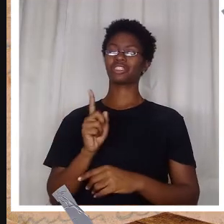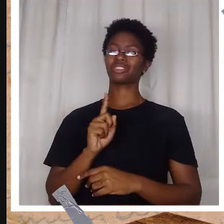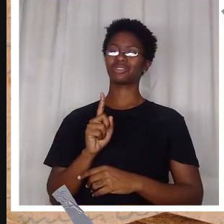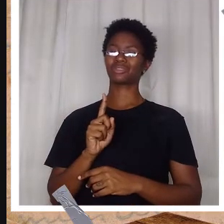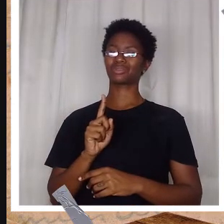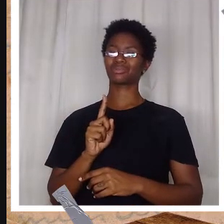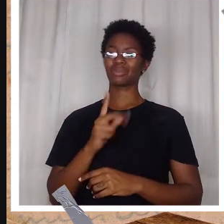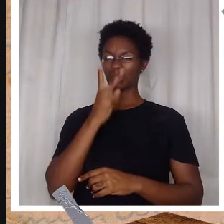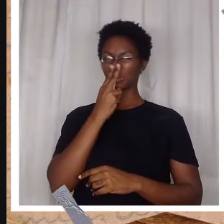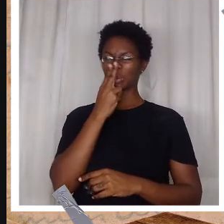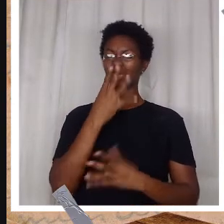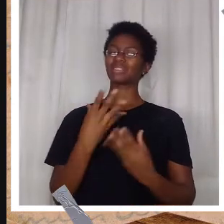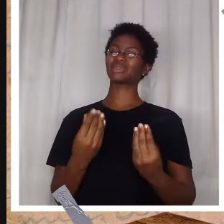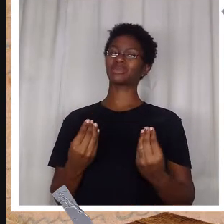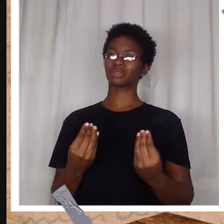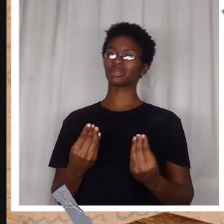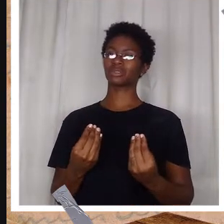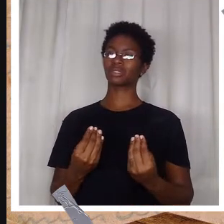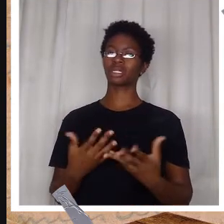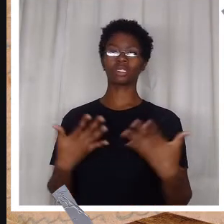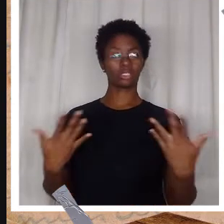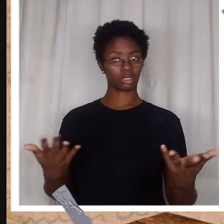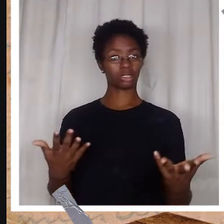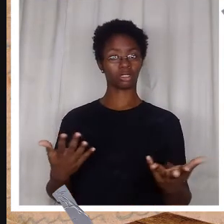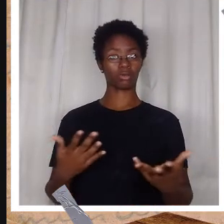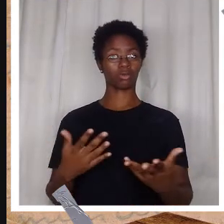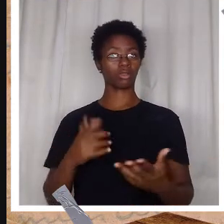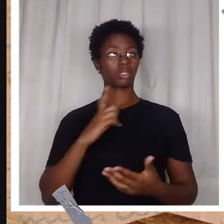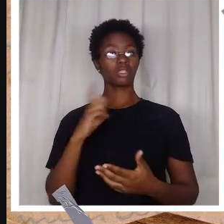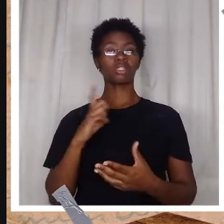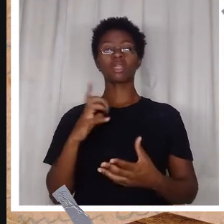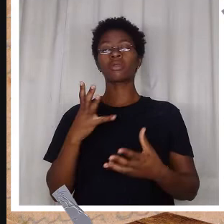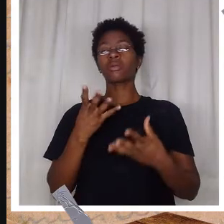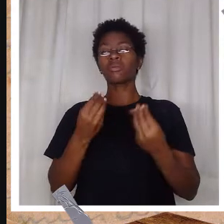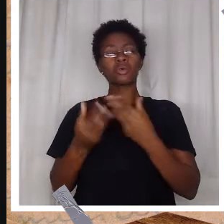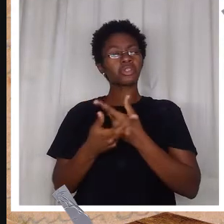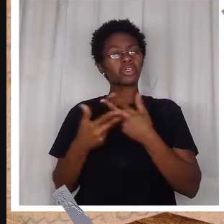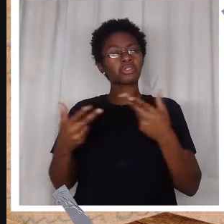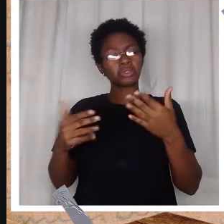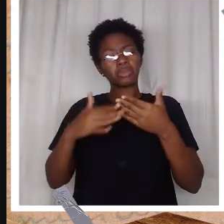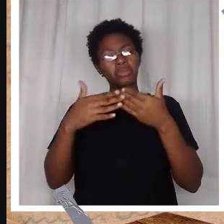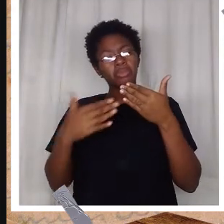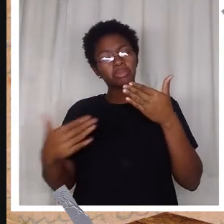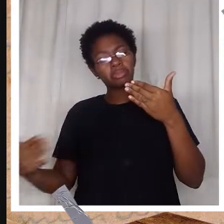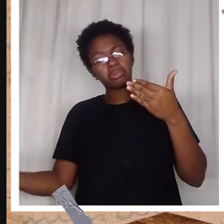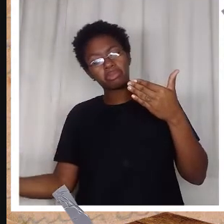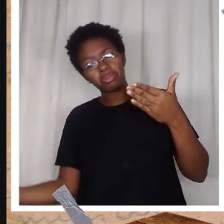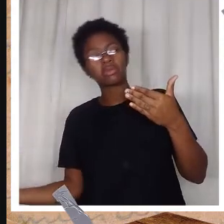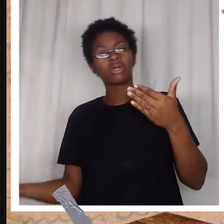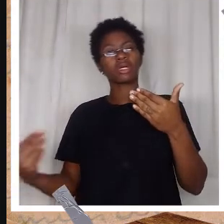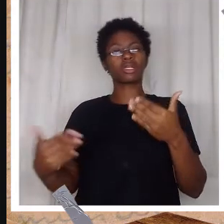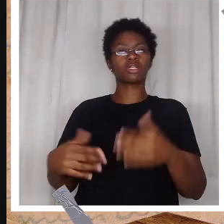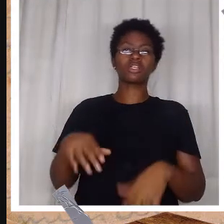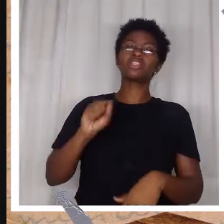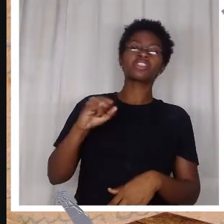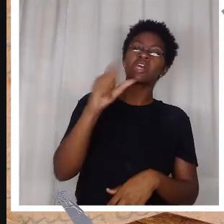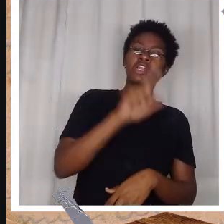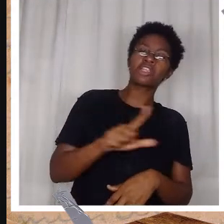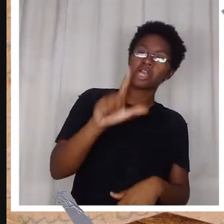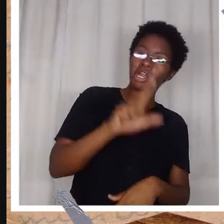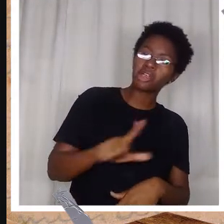E há muitos desdobramentos, né, sobre a obra de Carolina, se é literatura, se não é